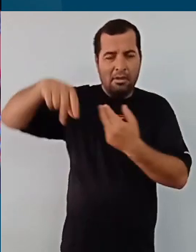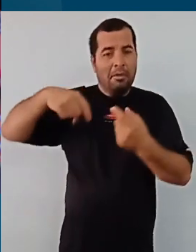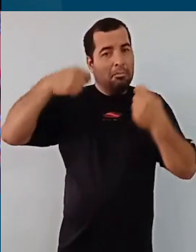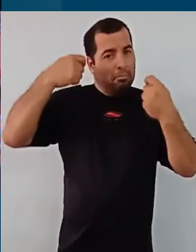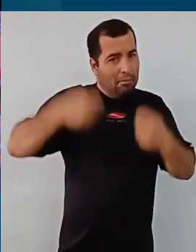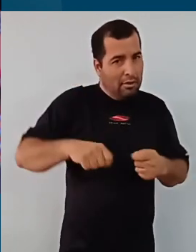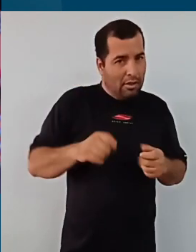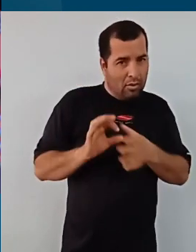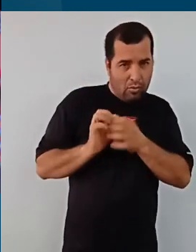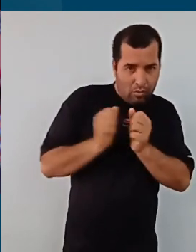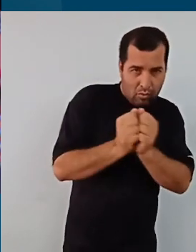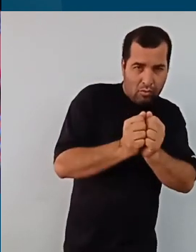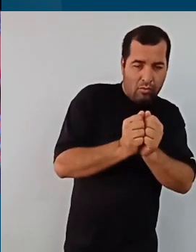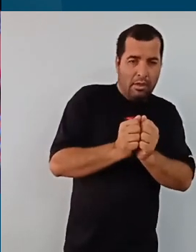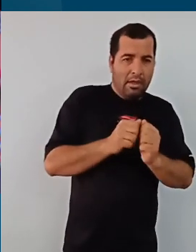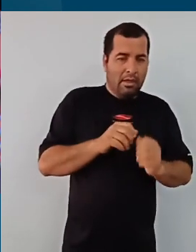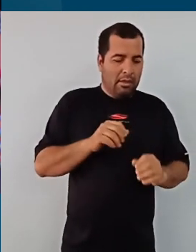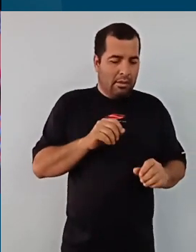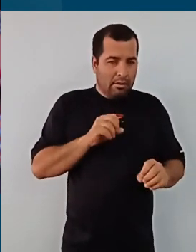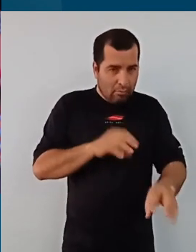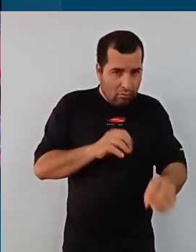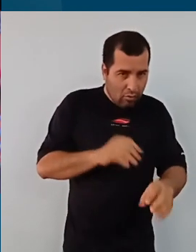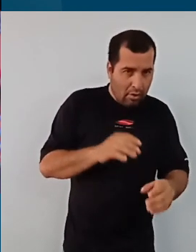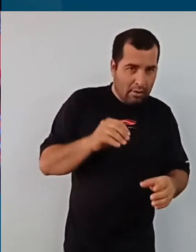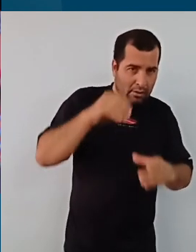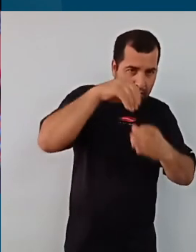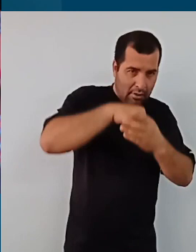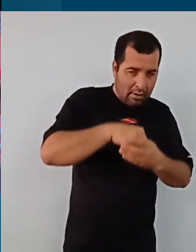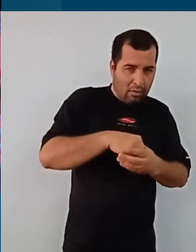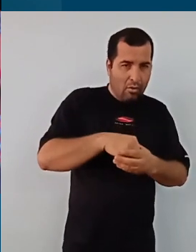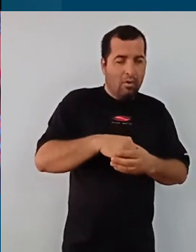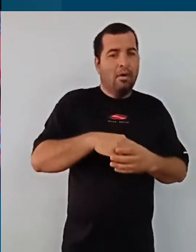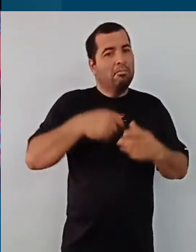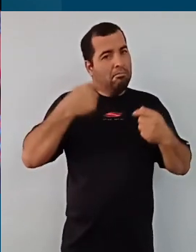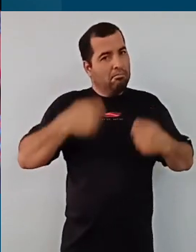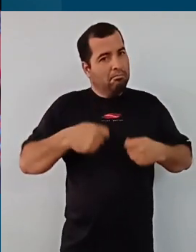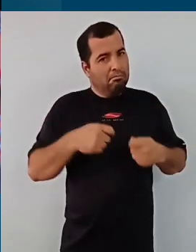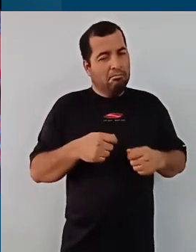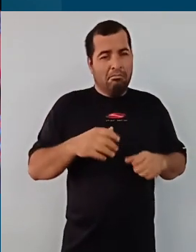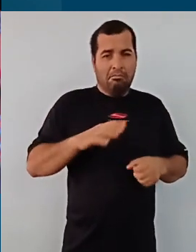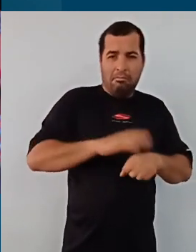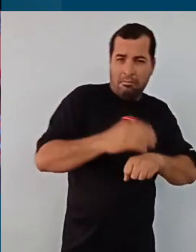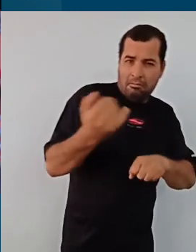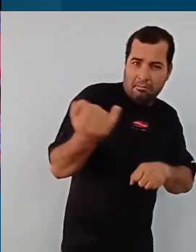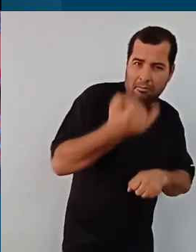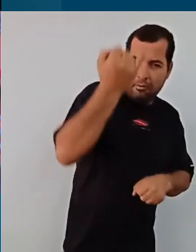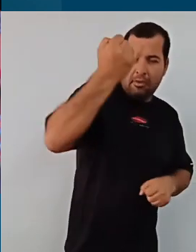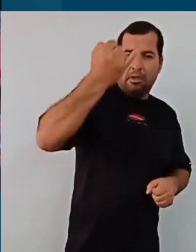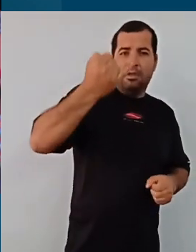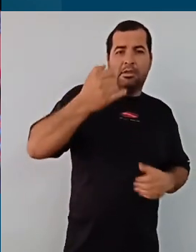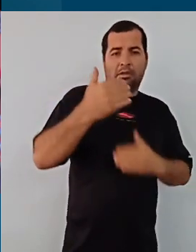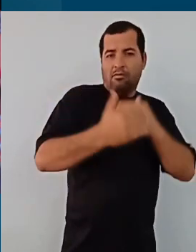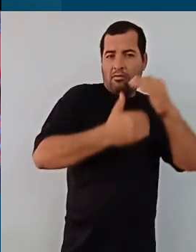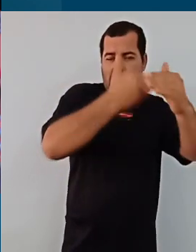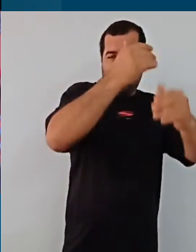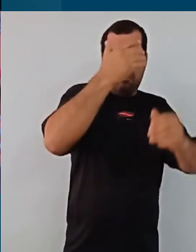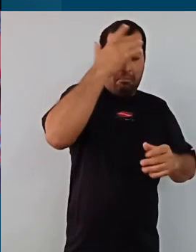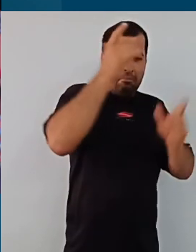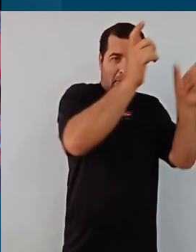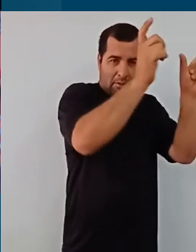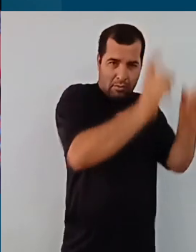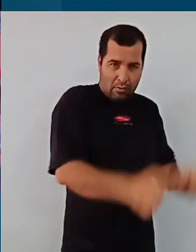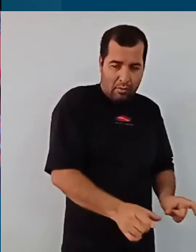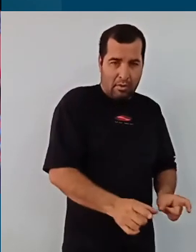articulação da aprendizagem escolar como premissa de grande potencial pedagógico e desenvolvimento humano, e